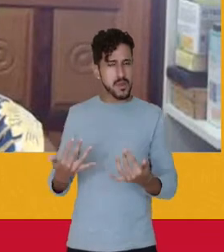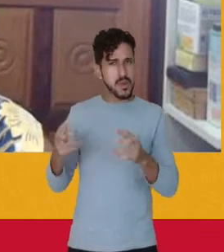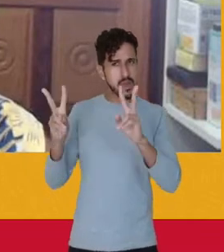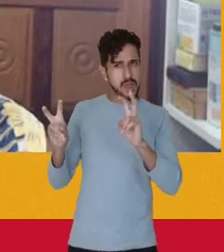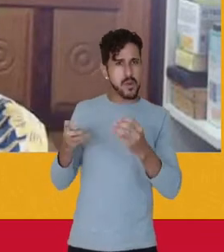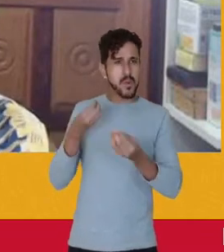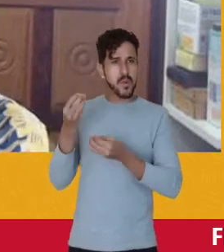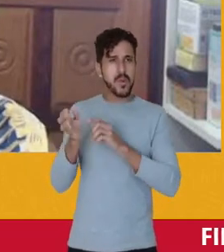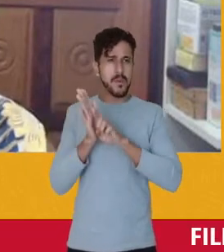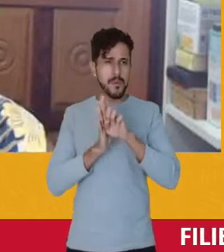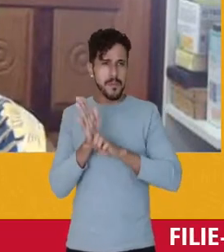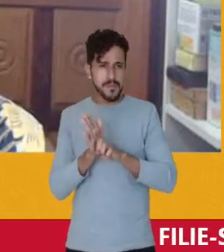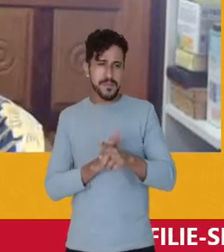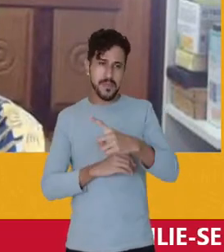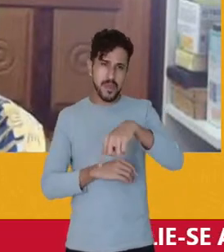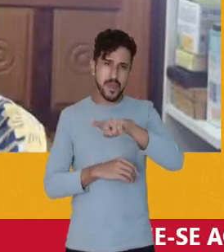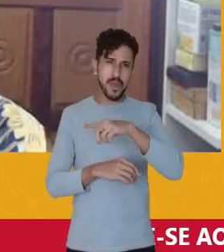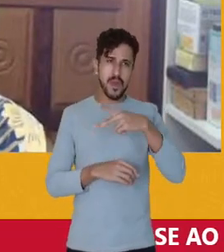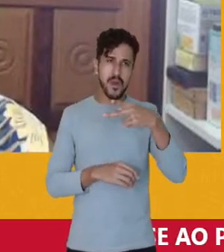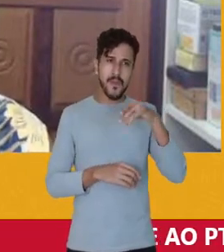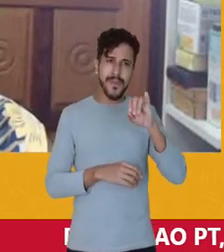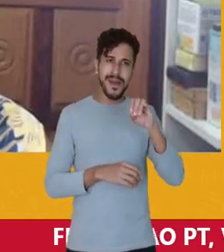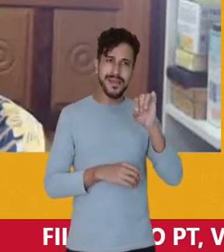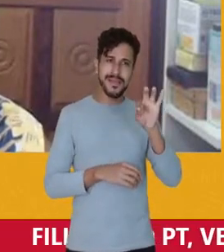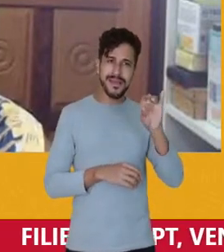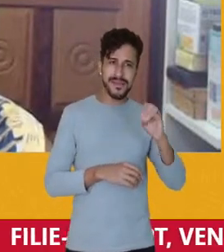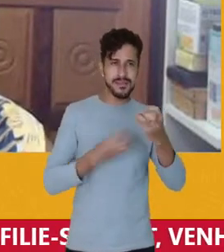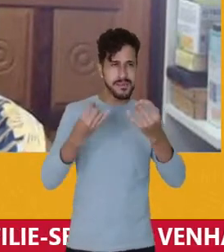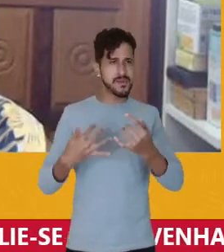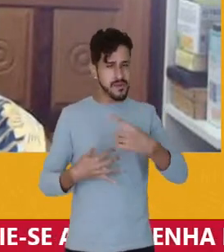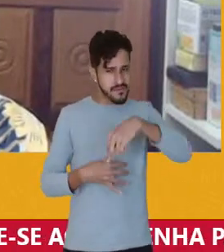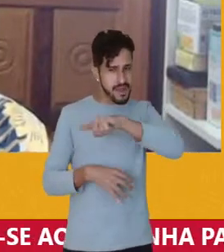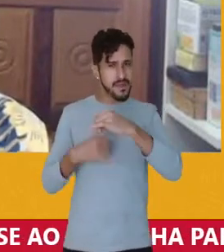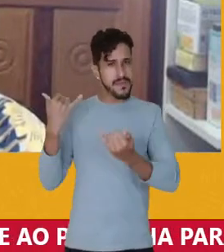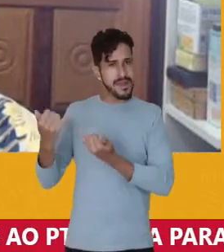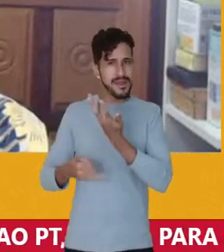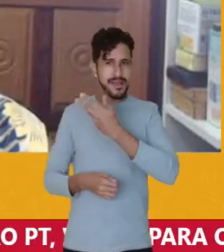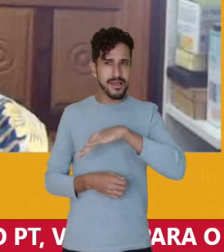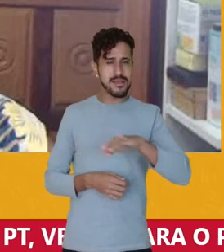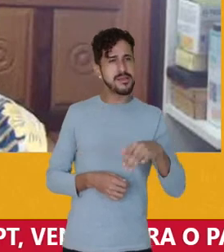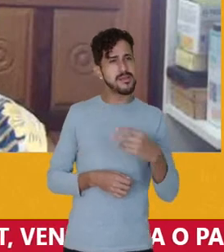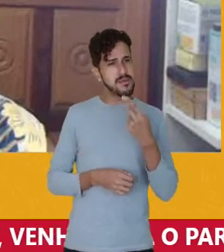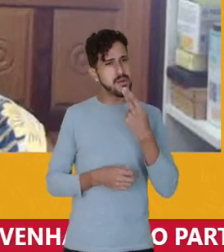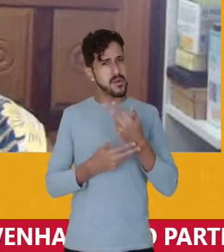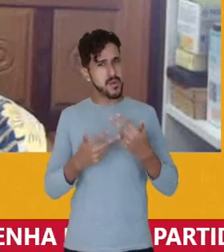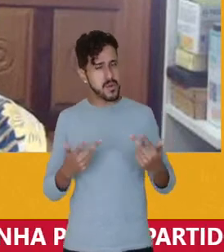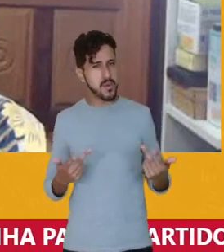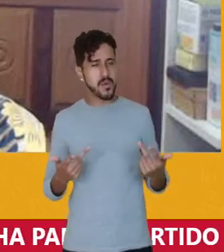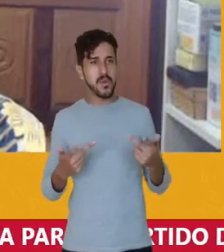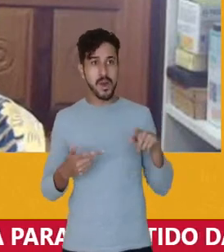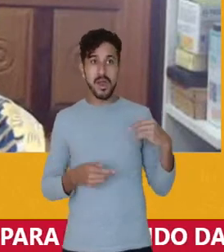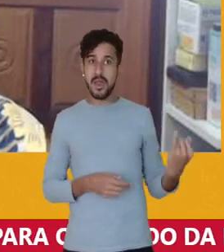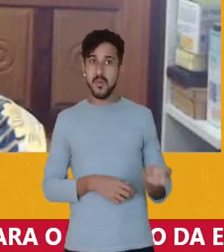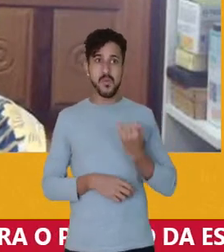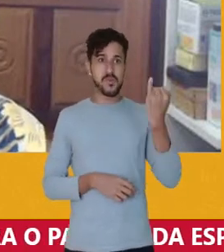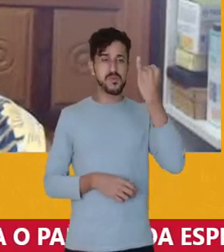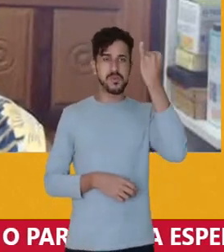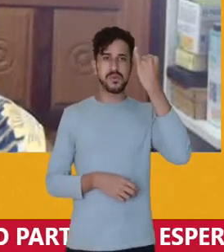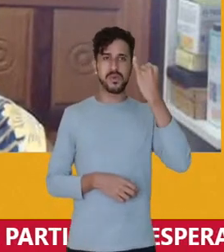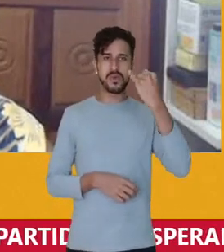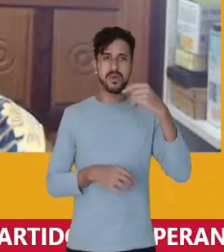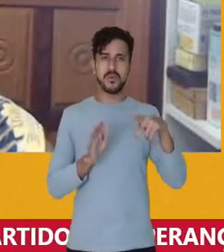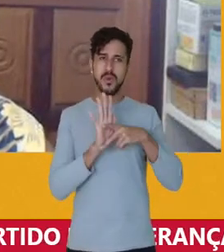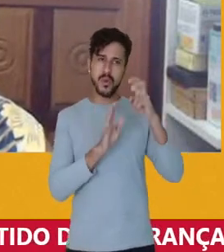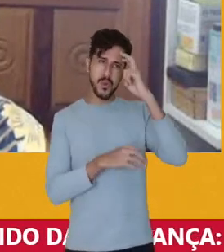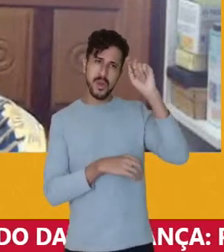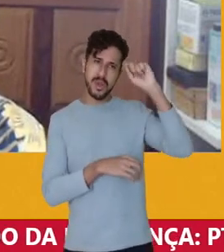da pesquisa, quando o pai de santo fala com você, olha, vai brincar com as crianças e tal, você fala uma coisa que eu acho que é super importante para as culturas